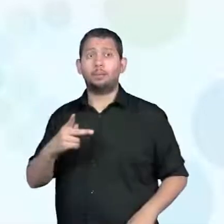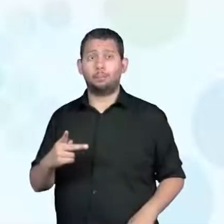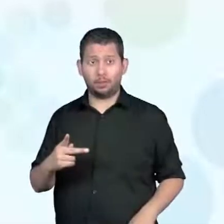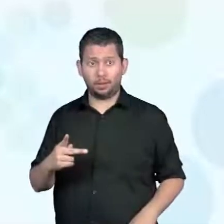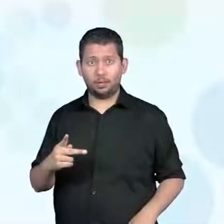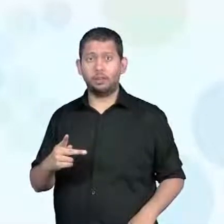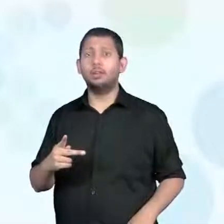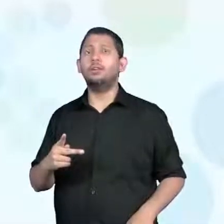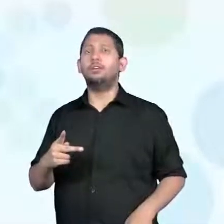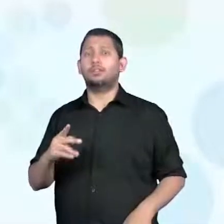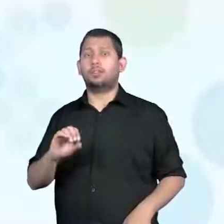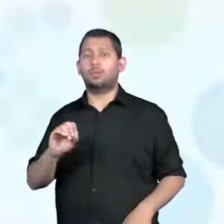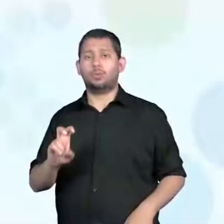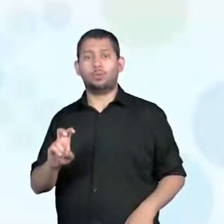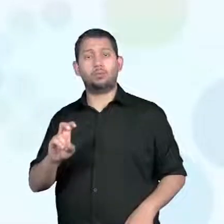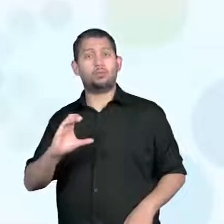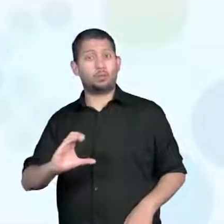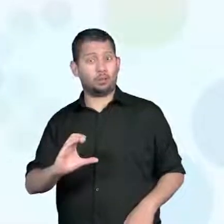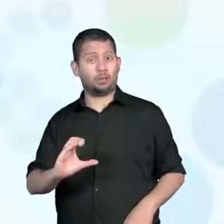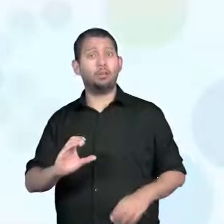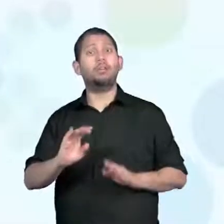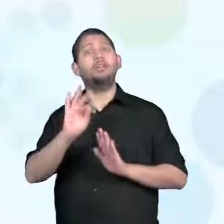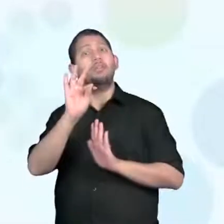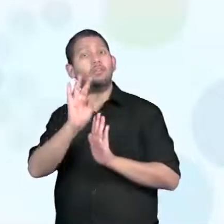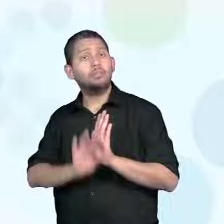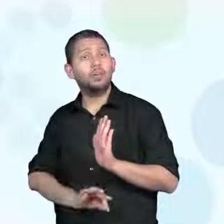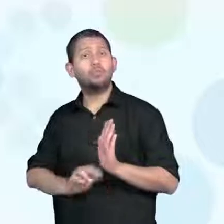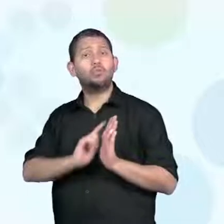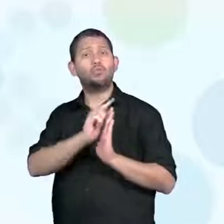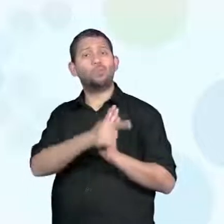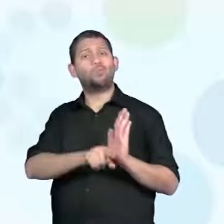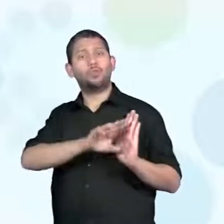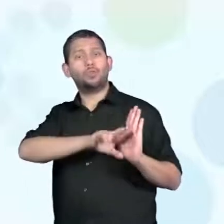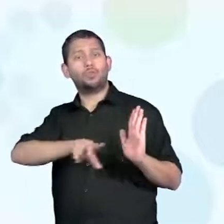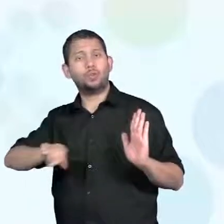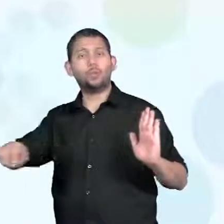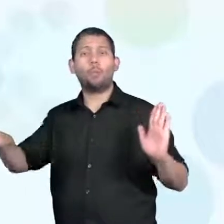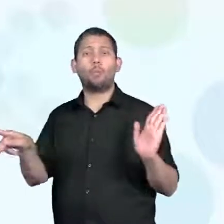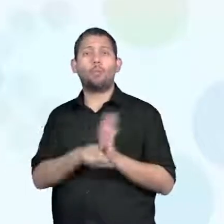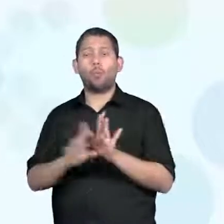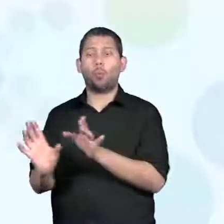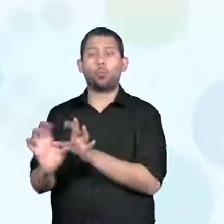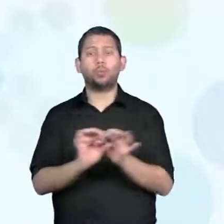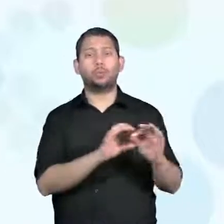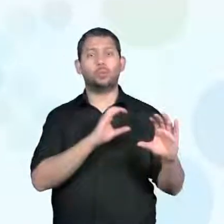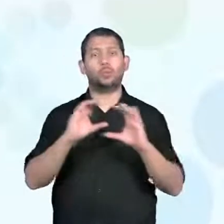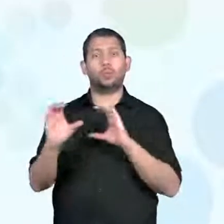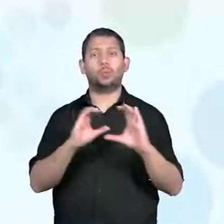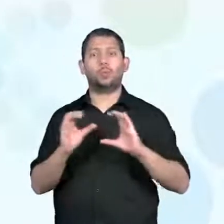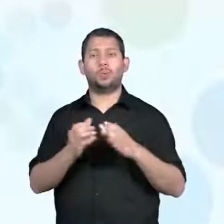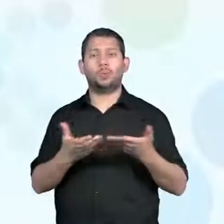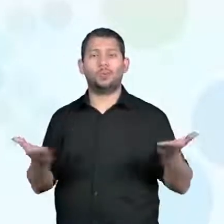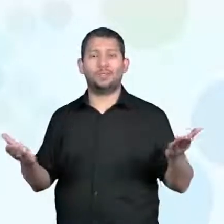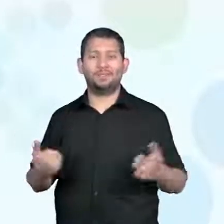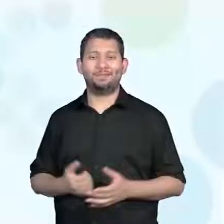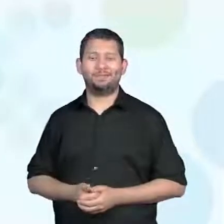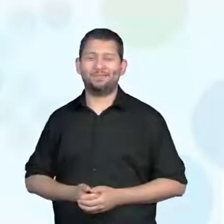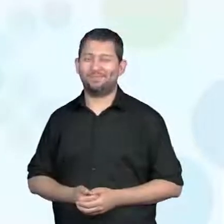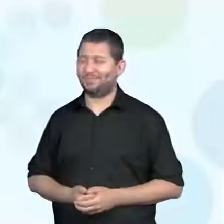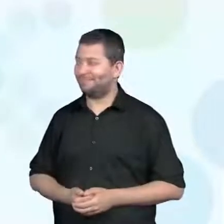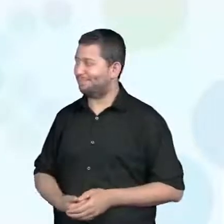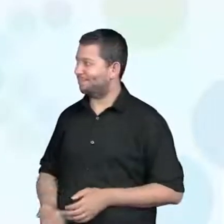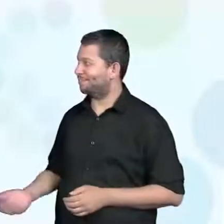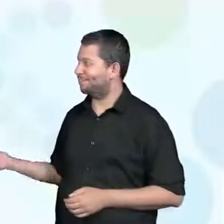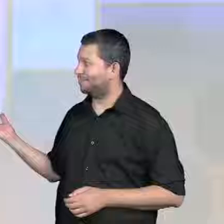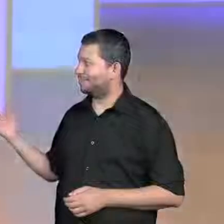LP05C, produzir textos de diferentes gêneros textuais, considerando a situação comunicativa. Muito bem. A professora